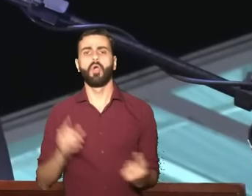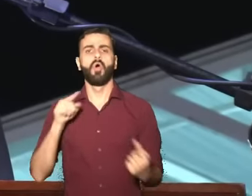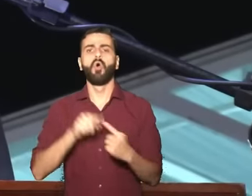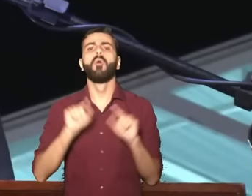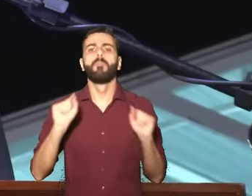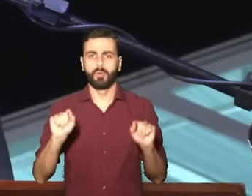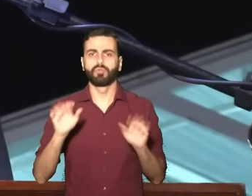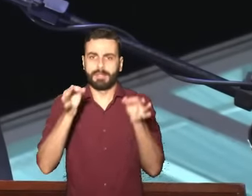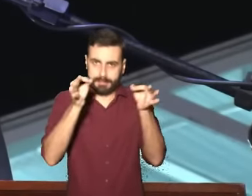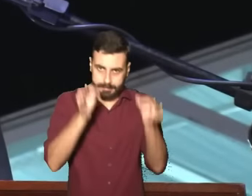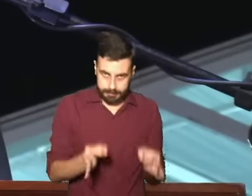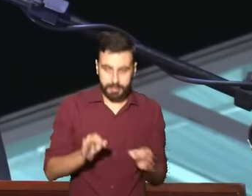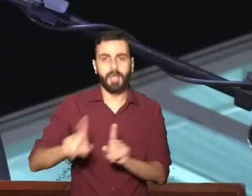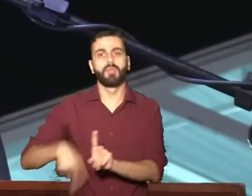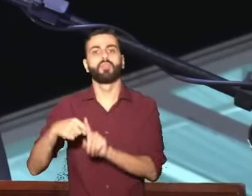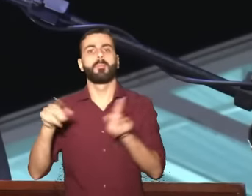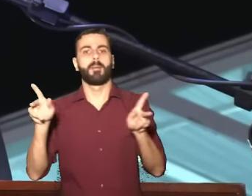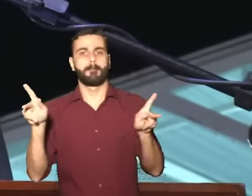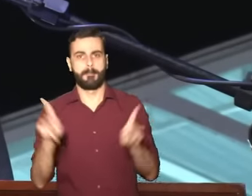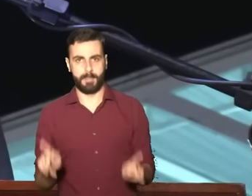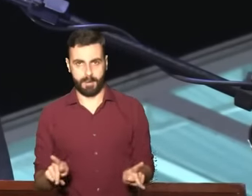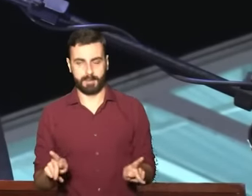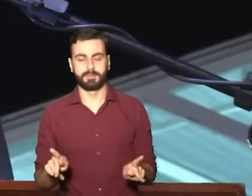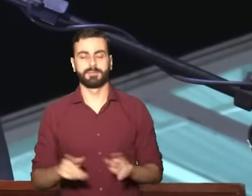buscando o justo e a paz